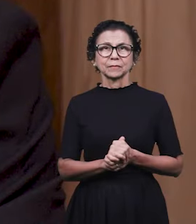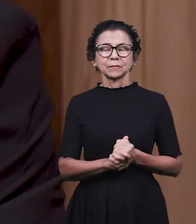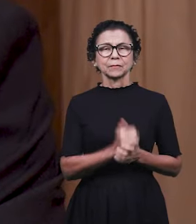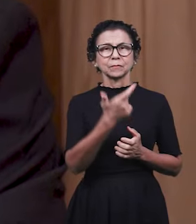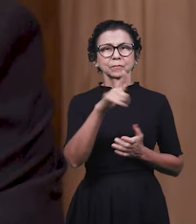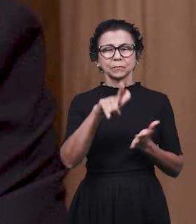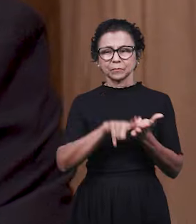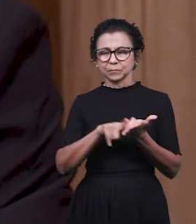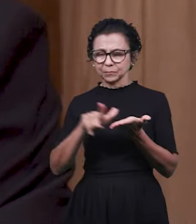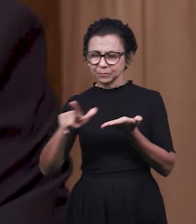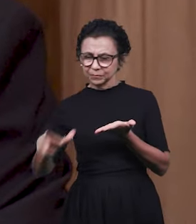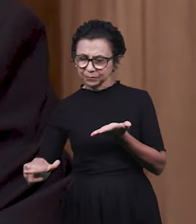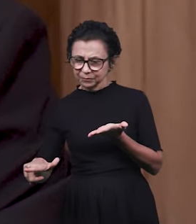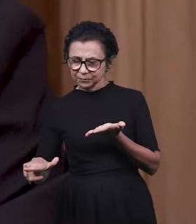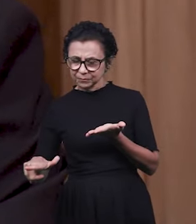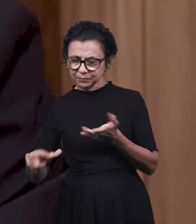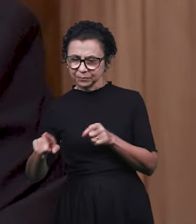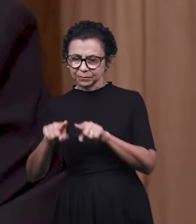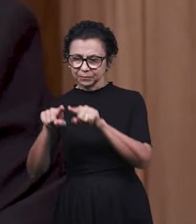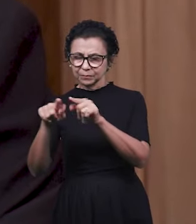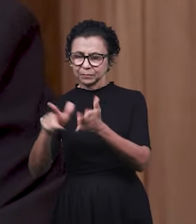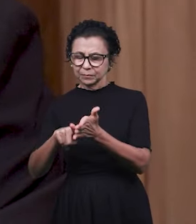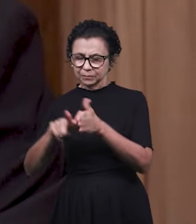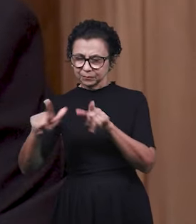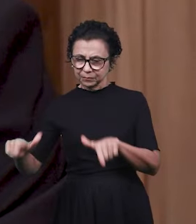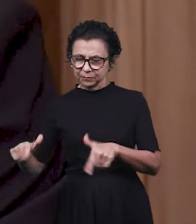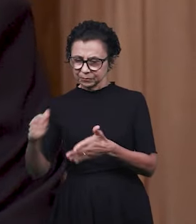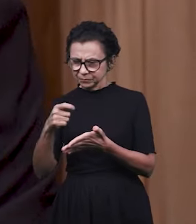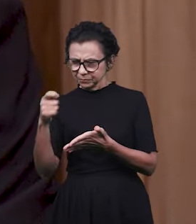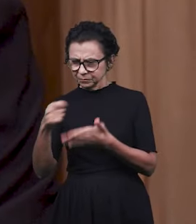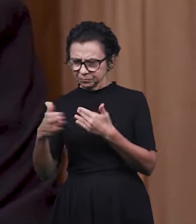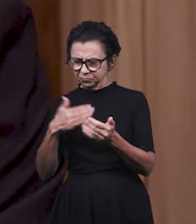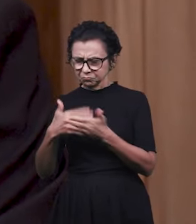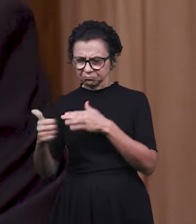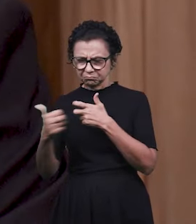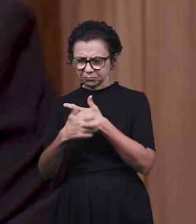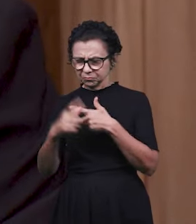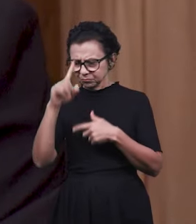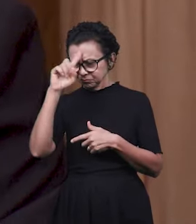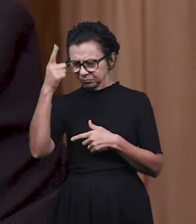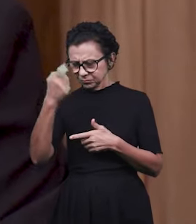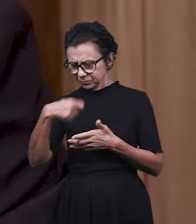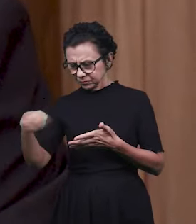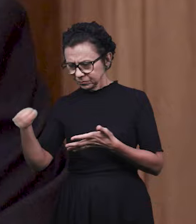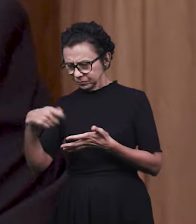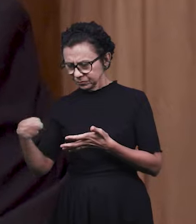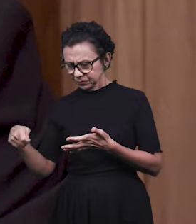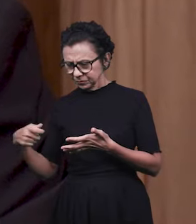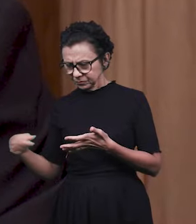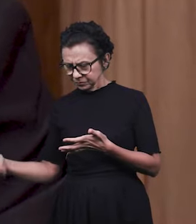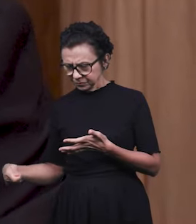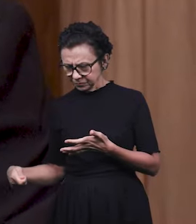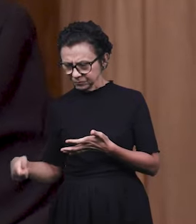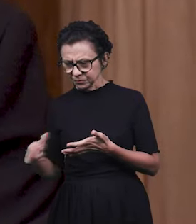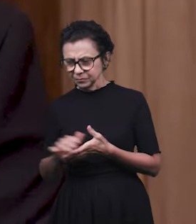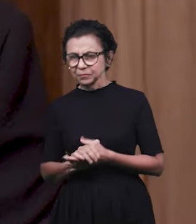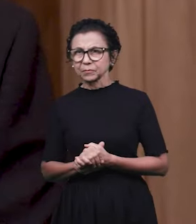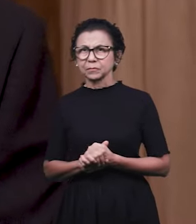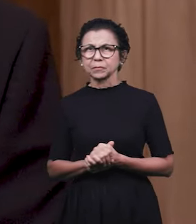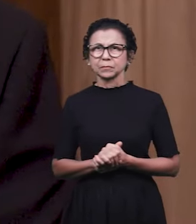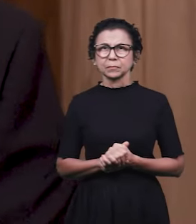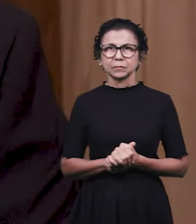Chamex. Na folha Chamex, eu escrevo qualquer coisa na minha questão, porque às vezes eu vejo muitos alunos que só